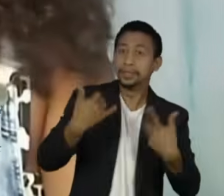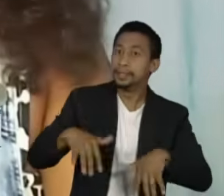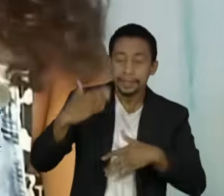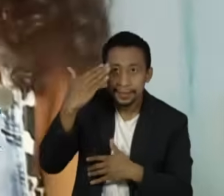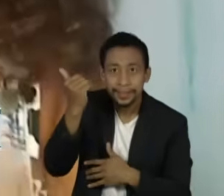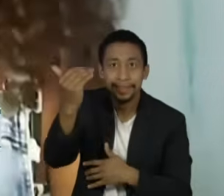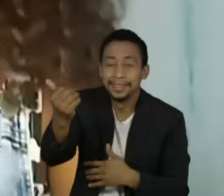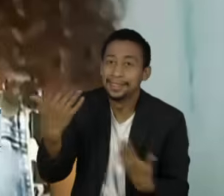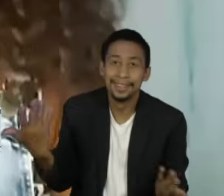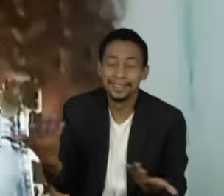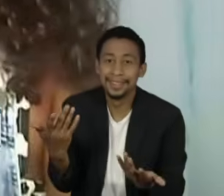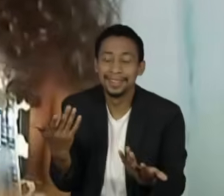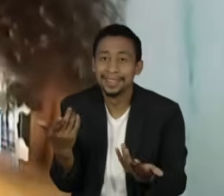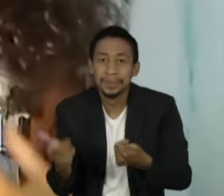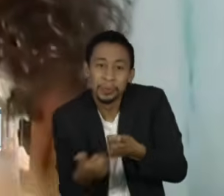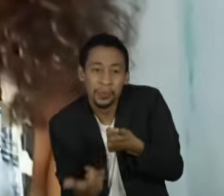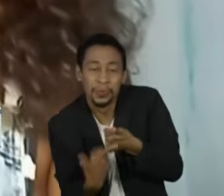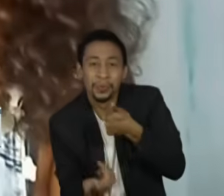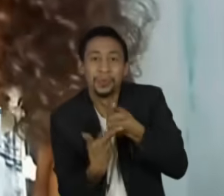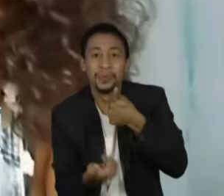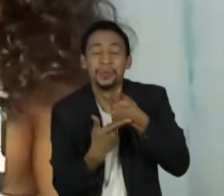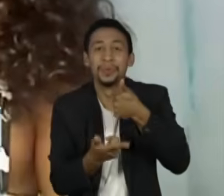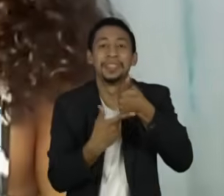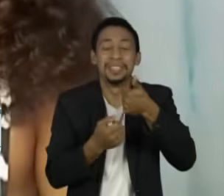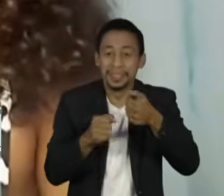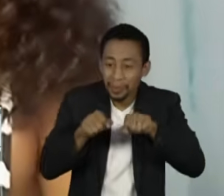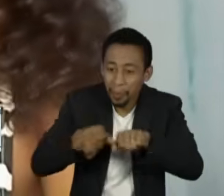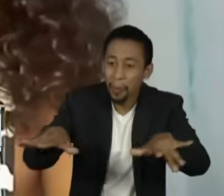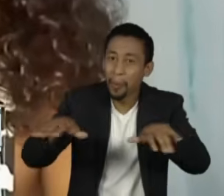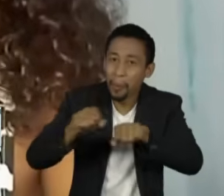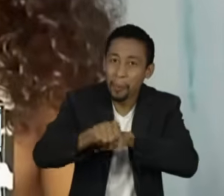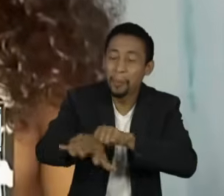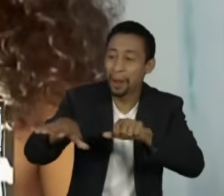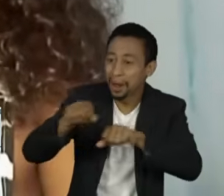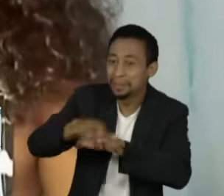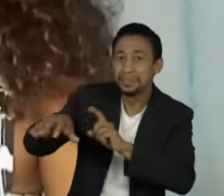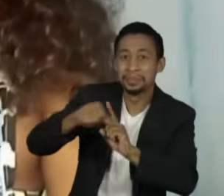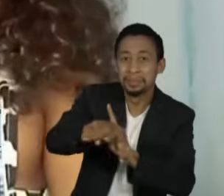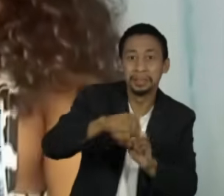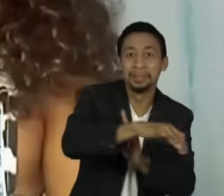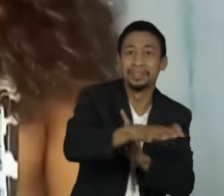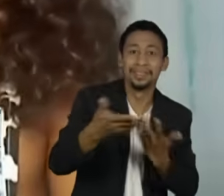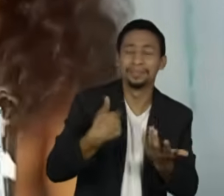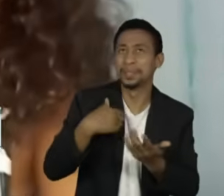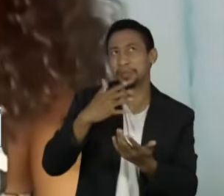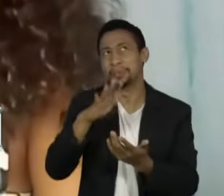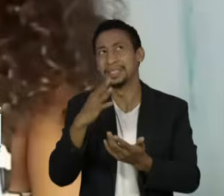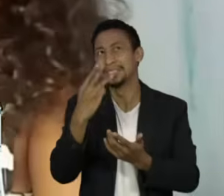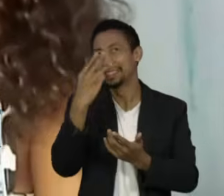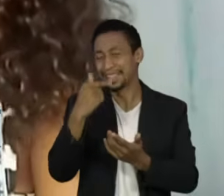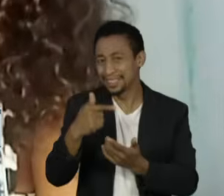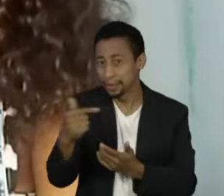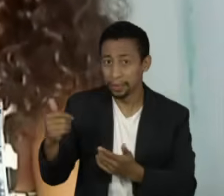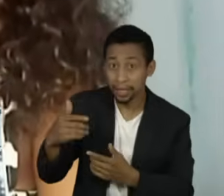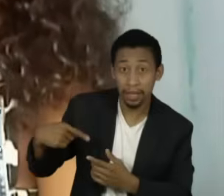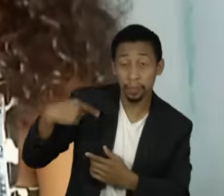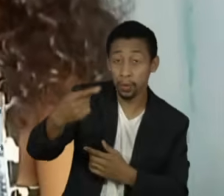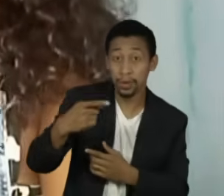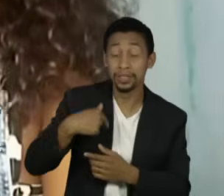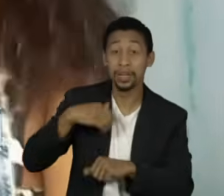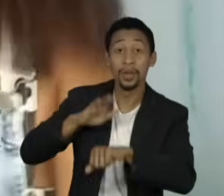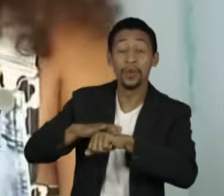grande das pessoas curtindo, das pessoas compartilhando. 3 semanas depois, eu acho, eu lancei o vídeo do